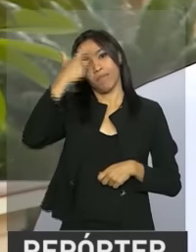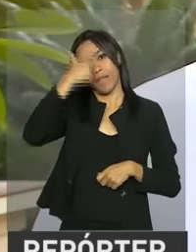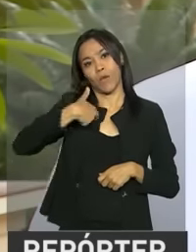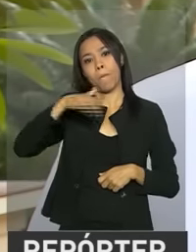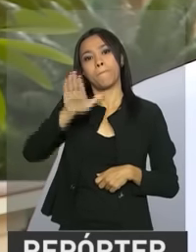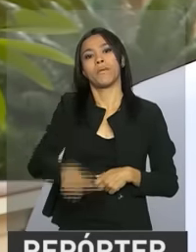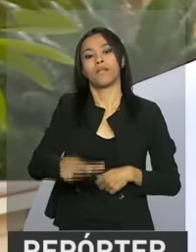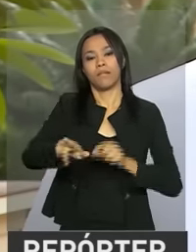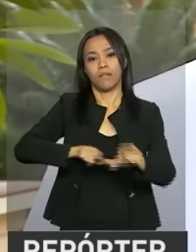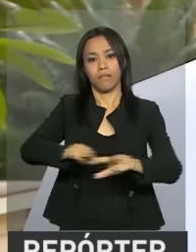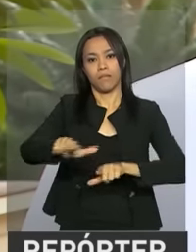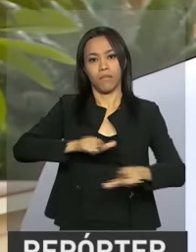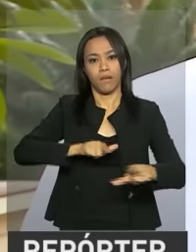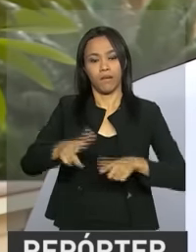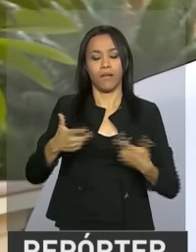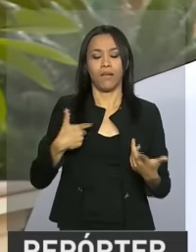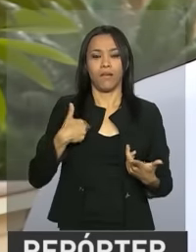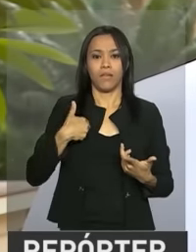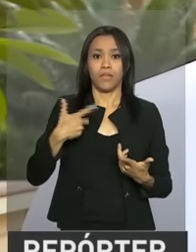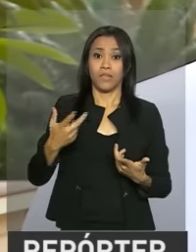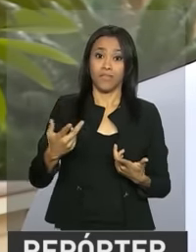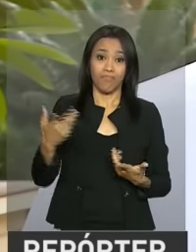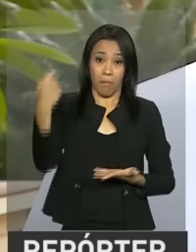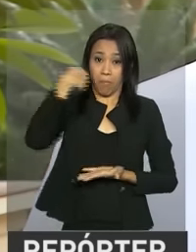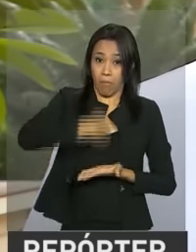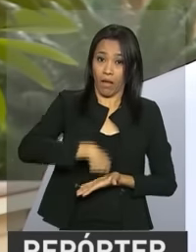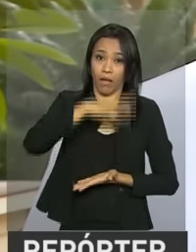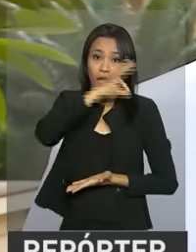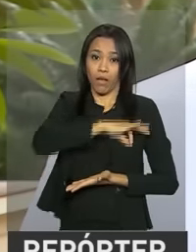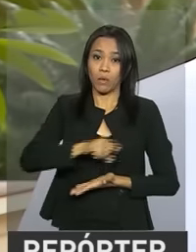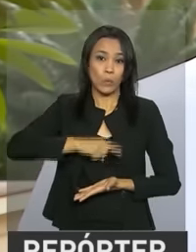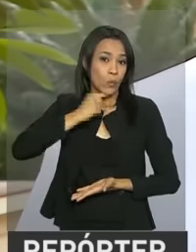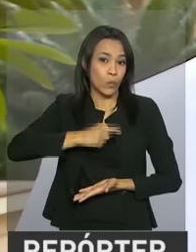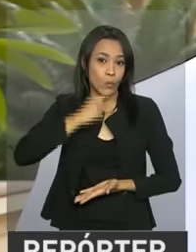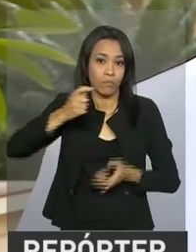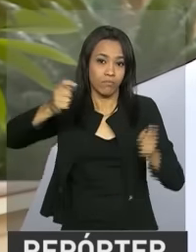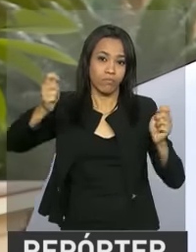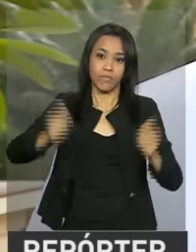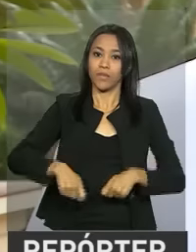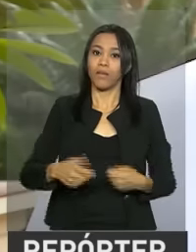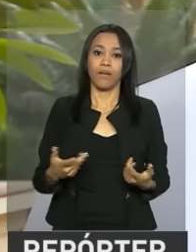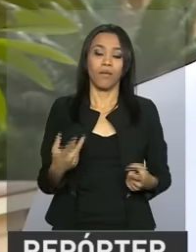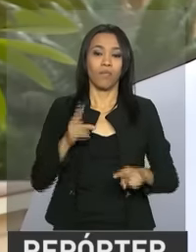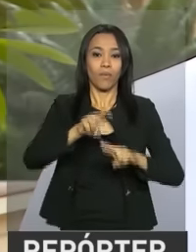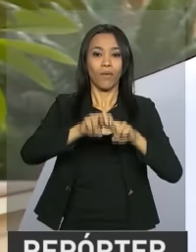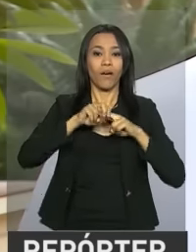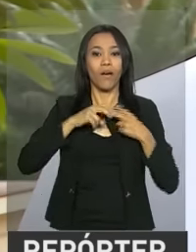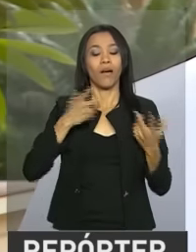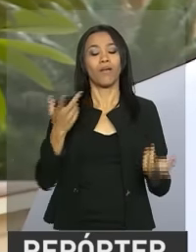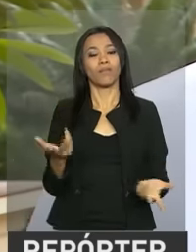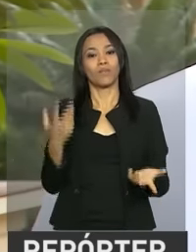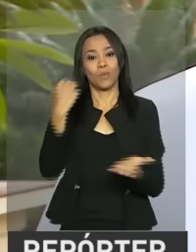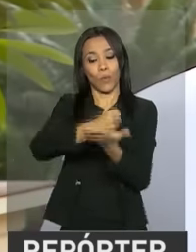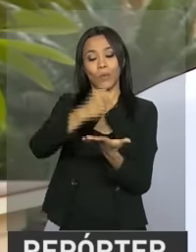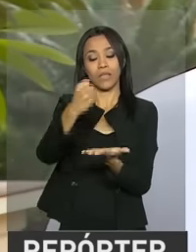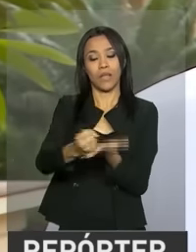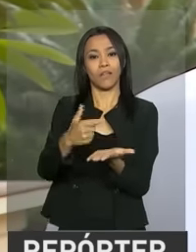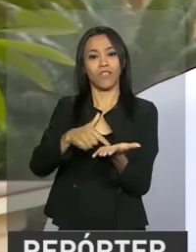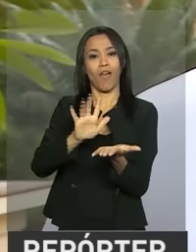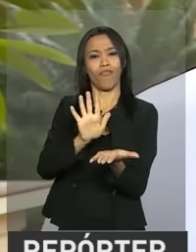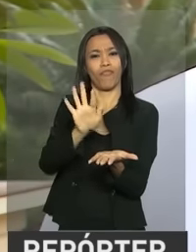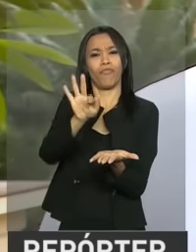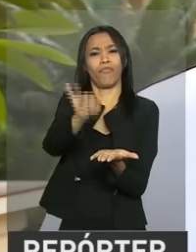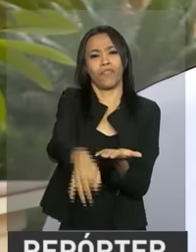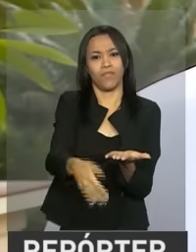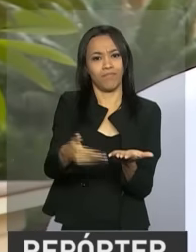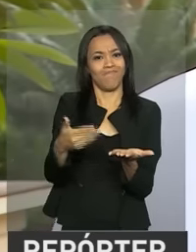tinha como manter os meus custos por conta do contrato chegando ao fim, né? E não